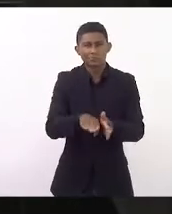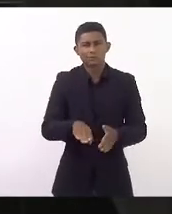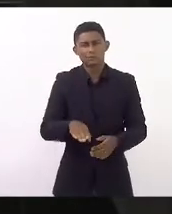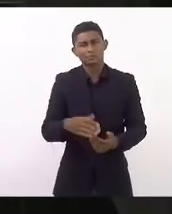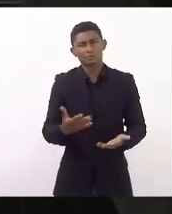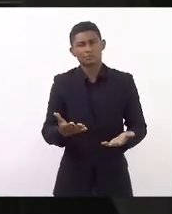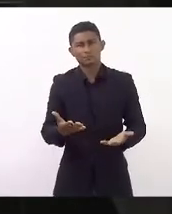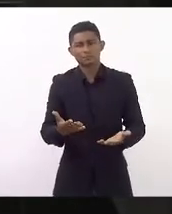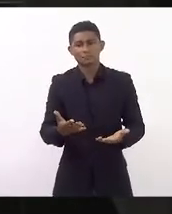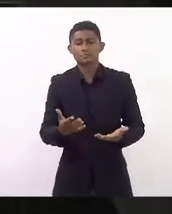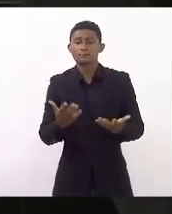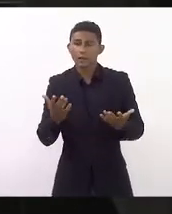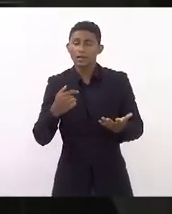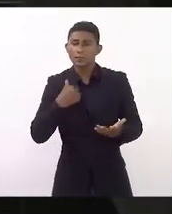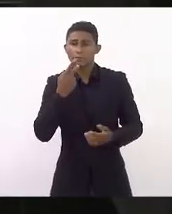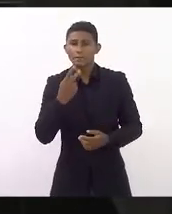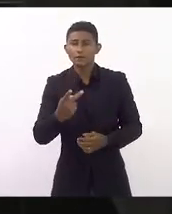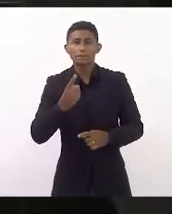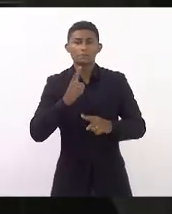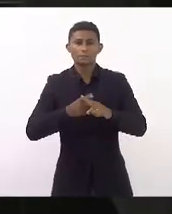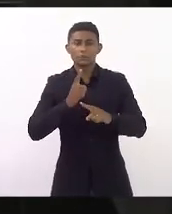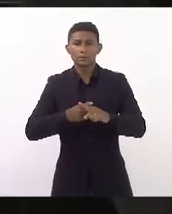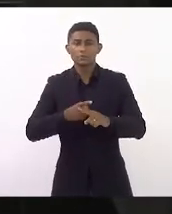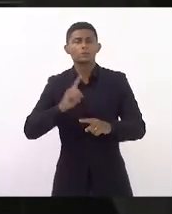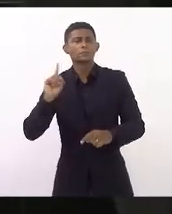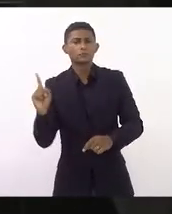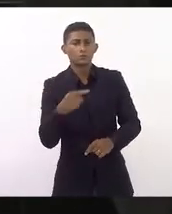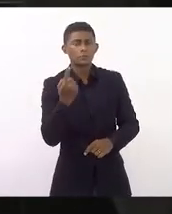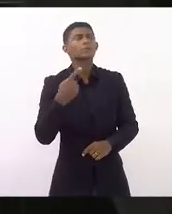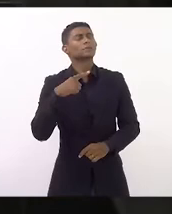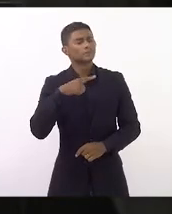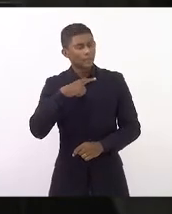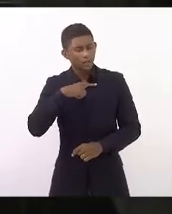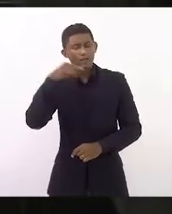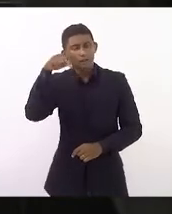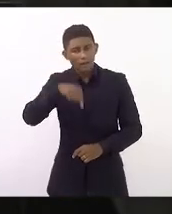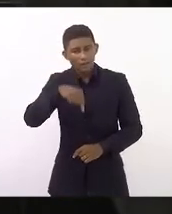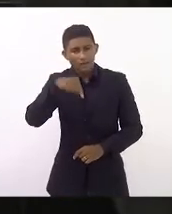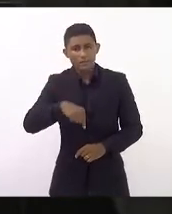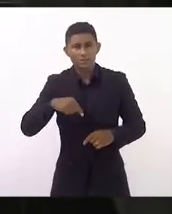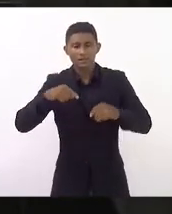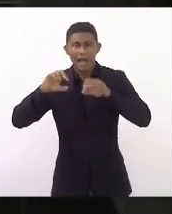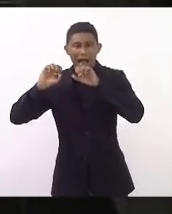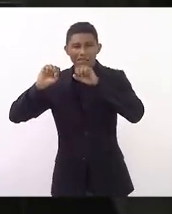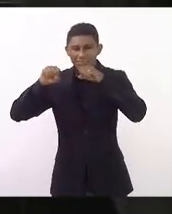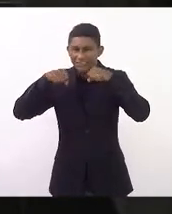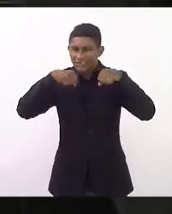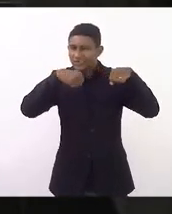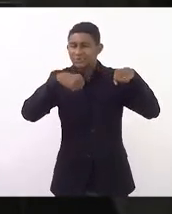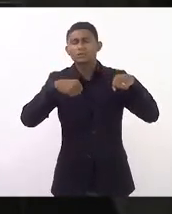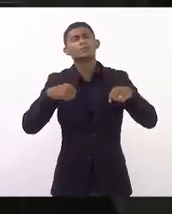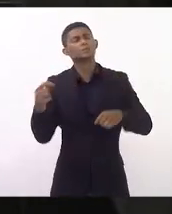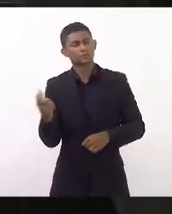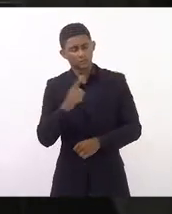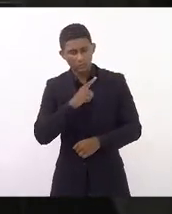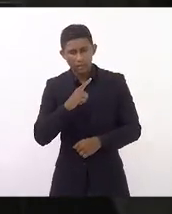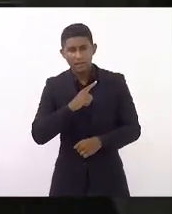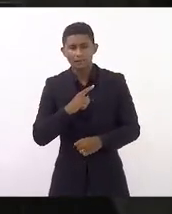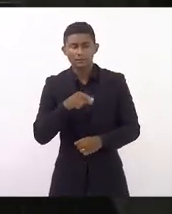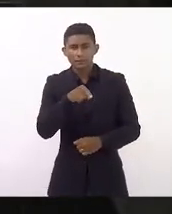temos uma produção avantajada de milho, por exemplo, base